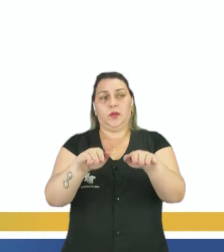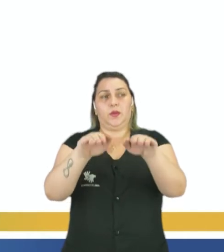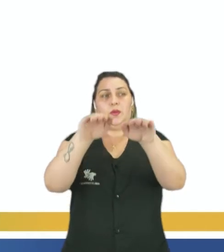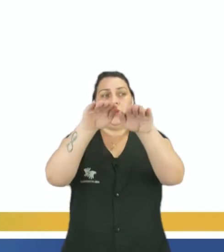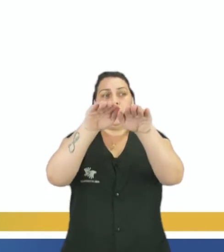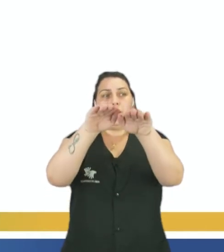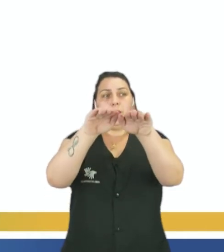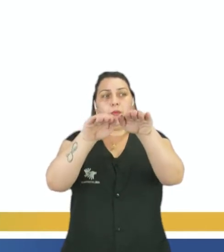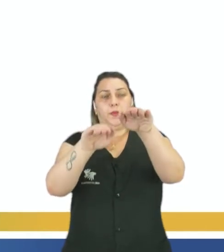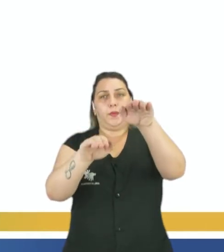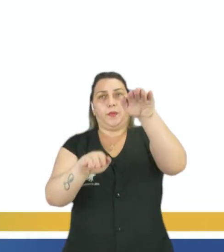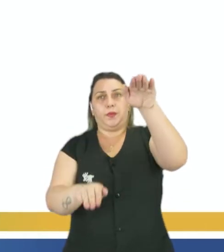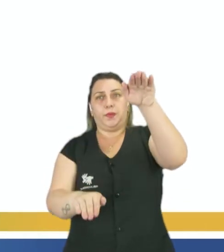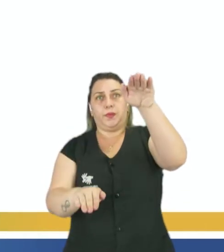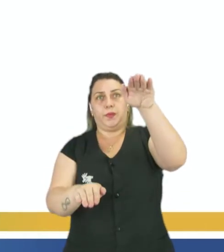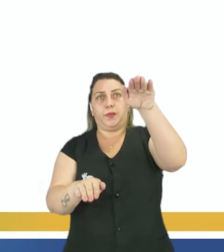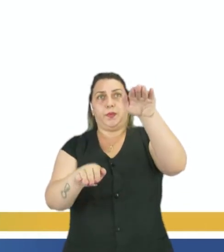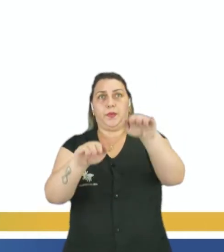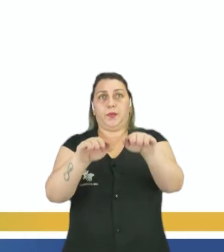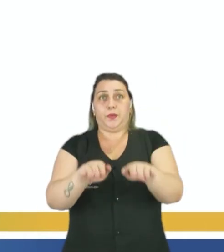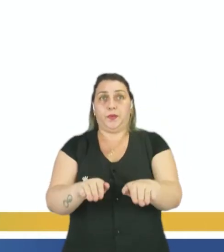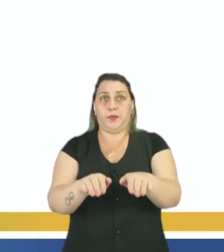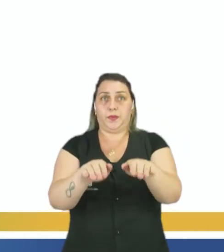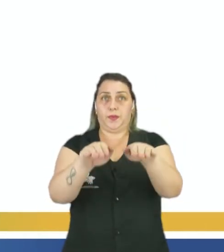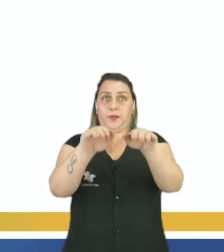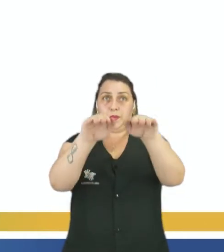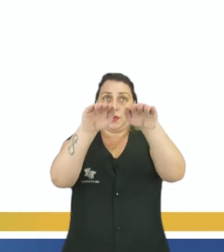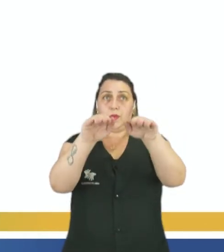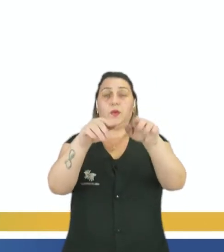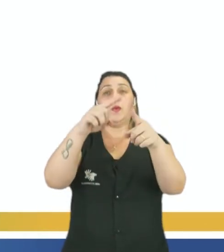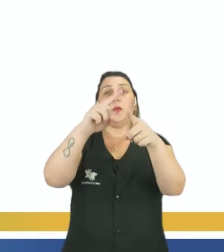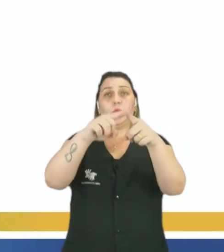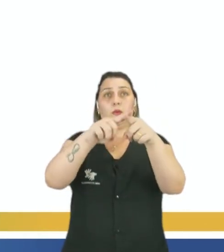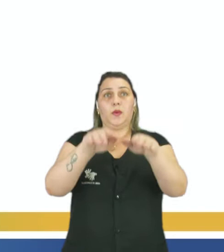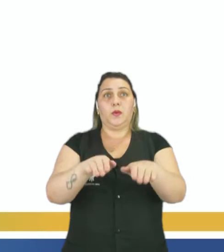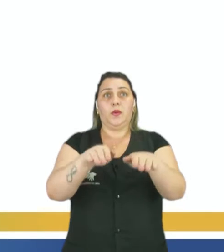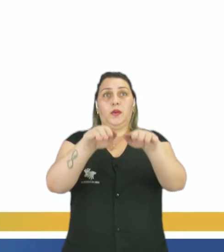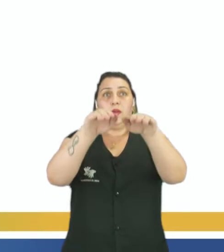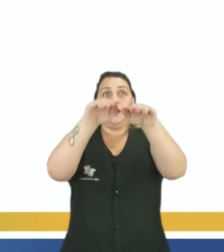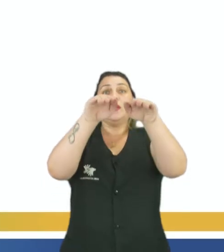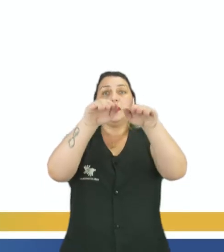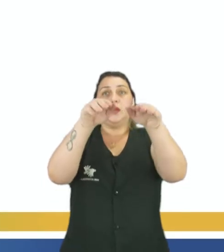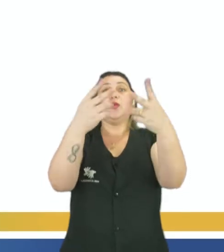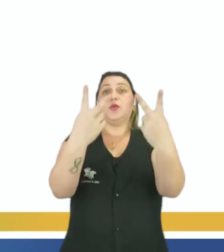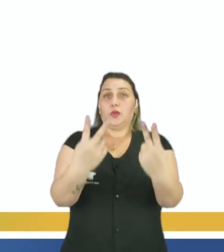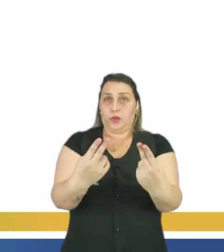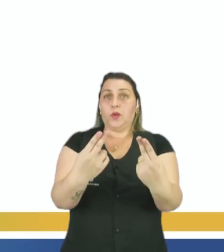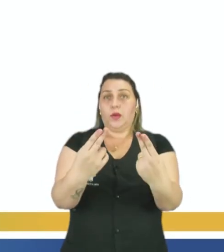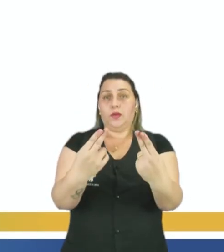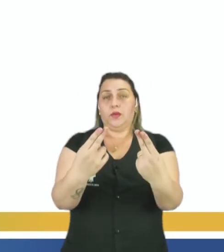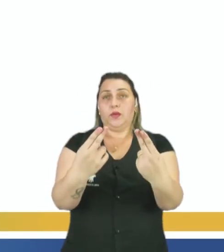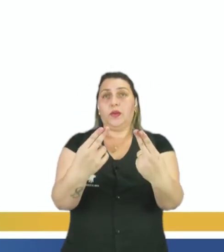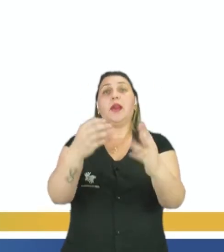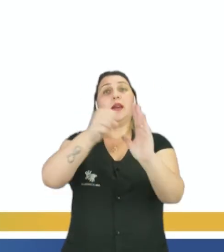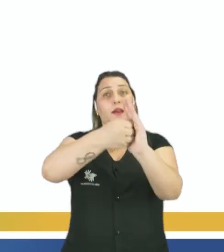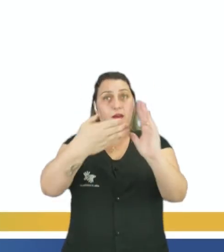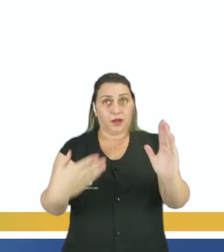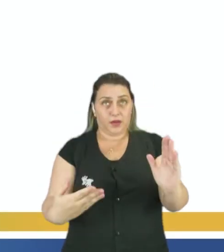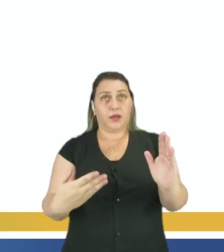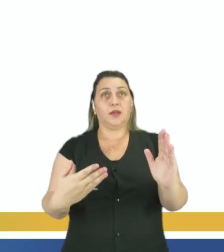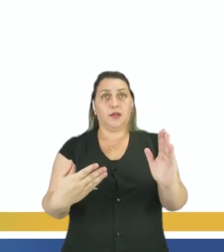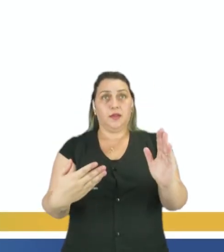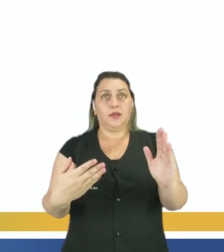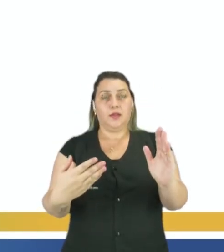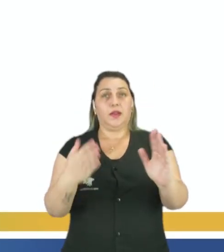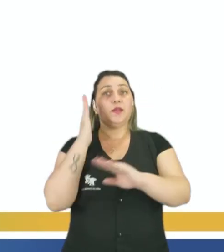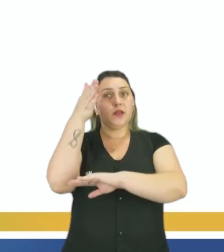proporcional. Na grandeza diretamente proporcional, quando uma aumenta, a outra aumenta. Então essa é a característica da